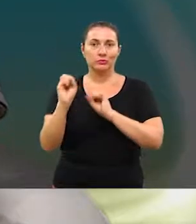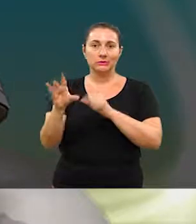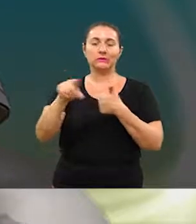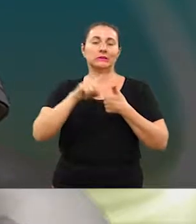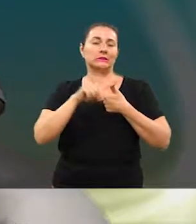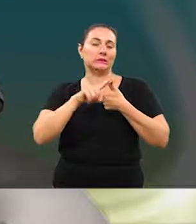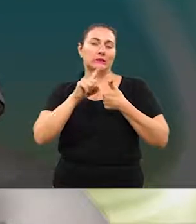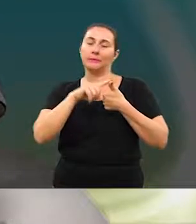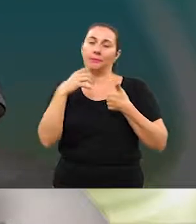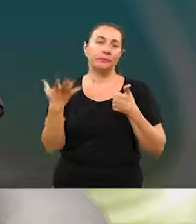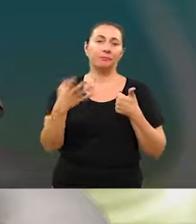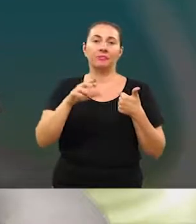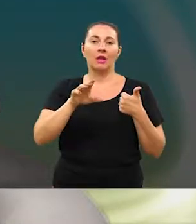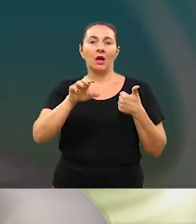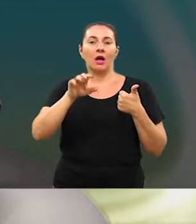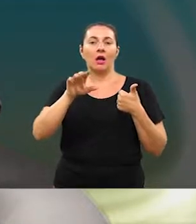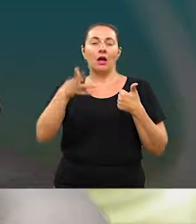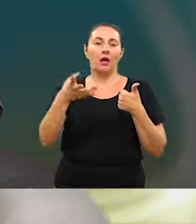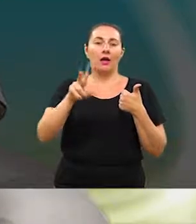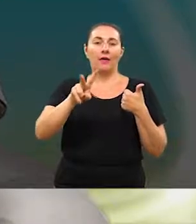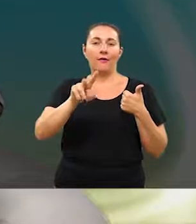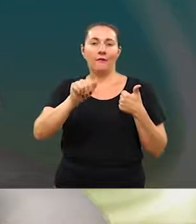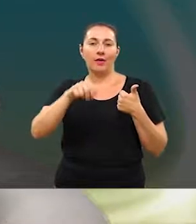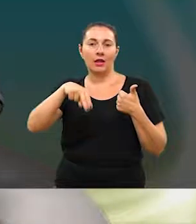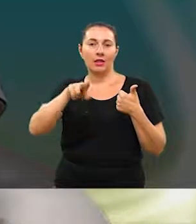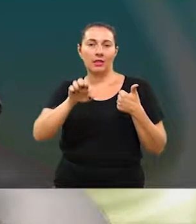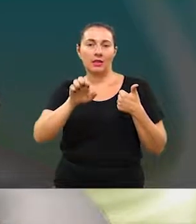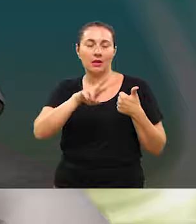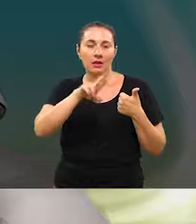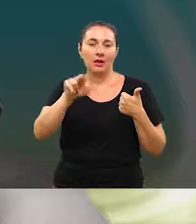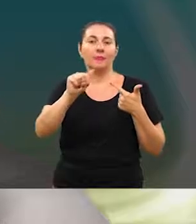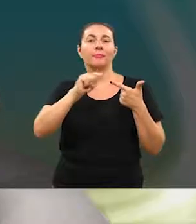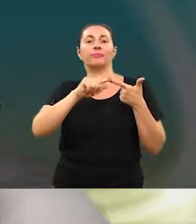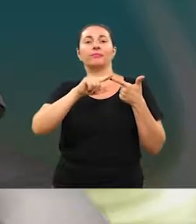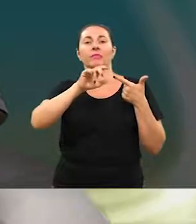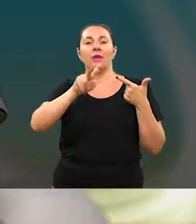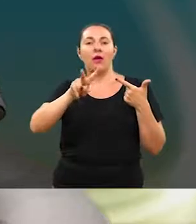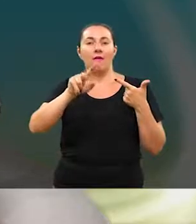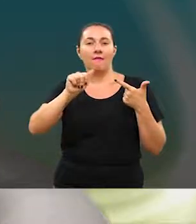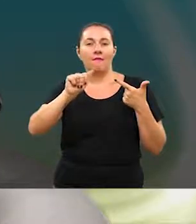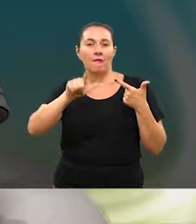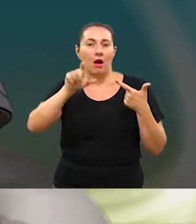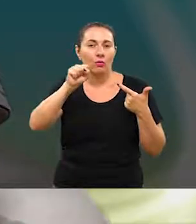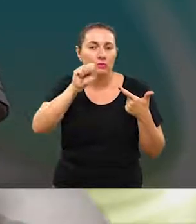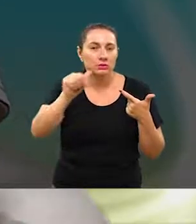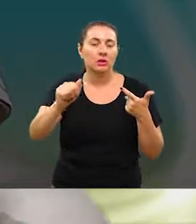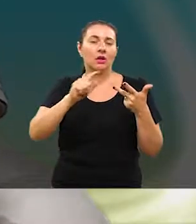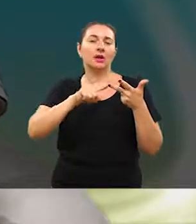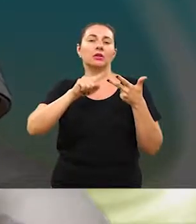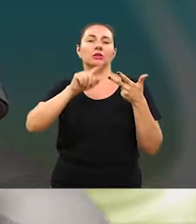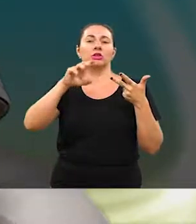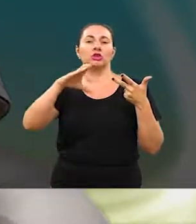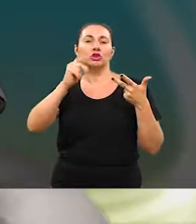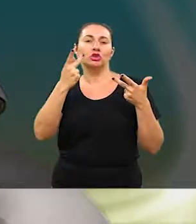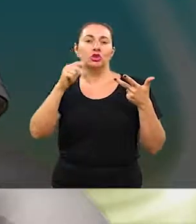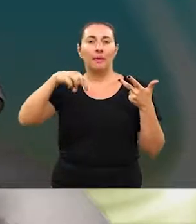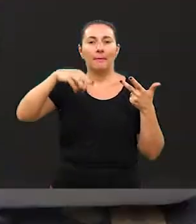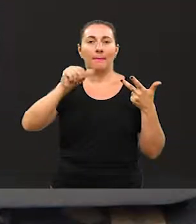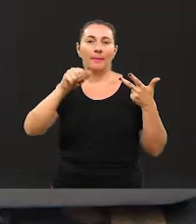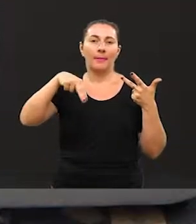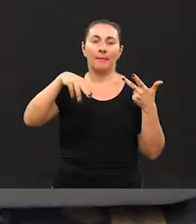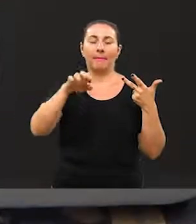ensinam diversos tipos também de dança, mas basicamente vaneira, rancheira, tiamamé, valsa, milonga e várias